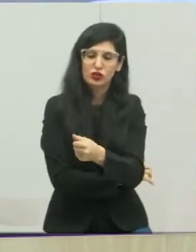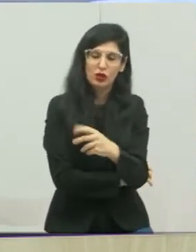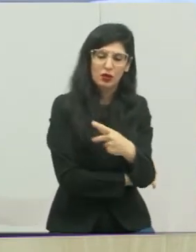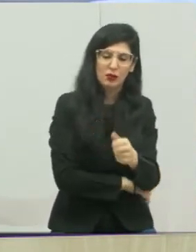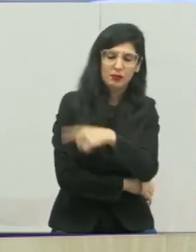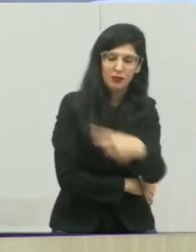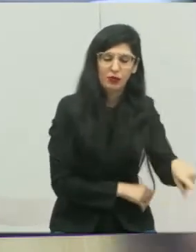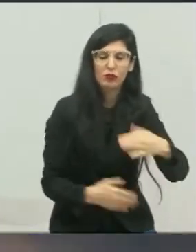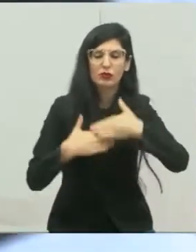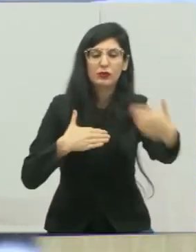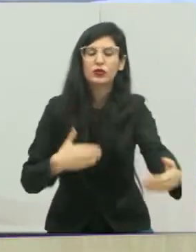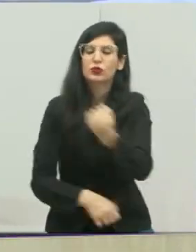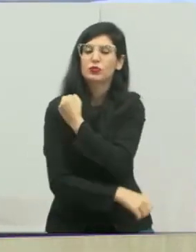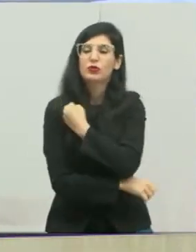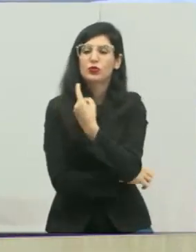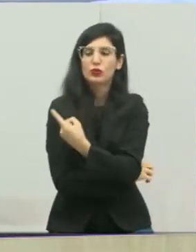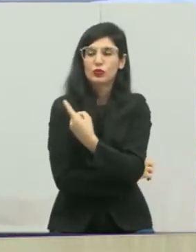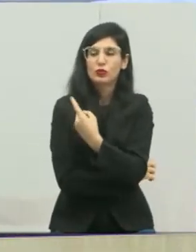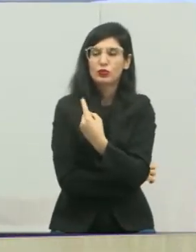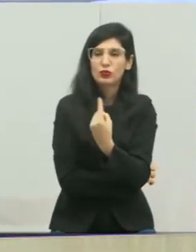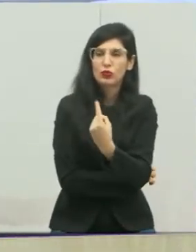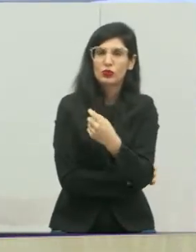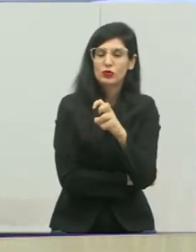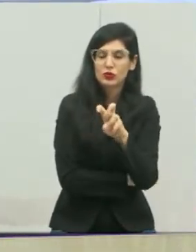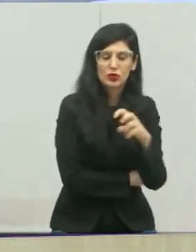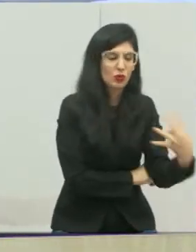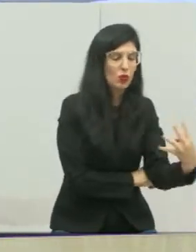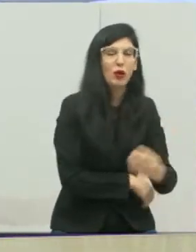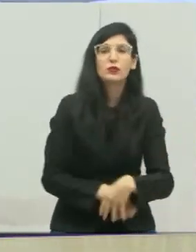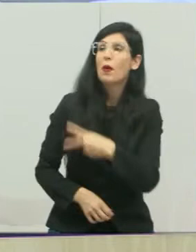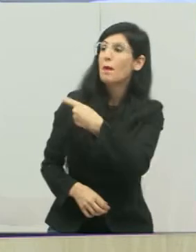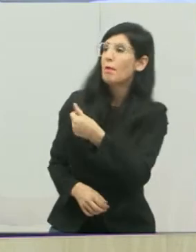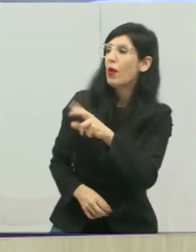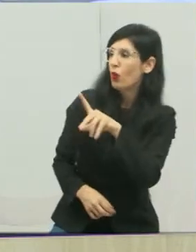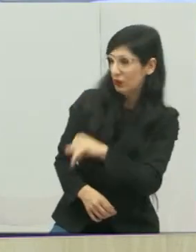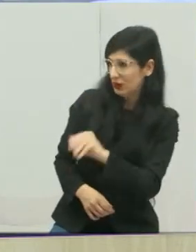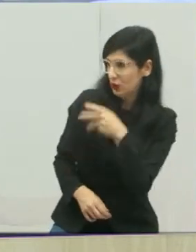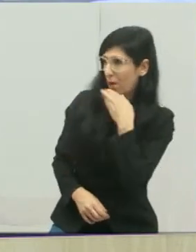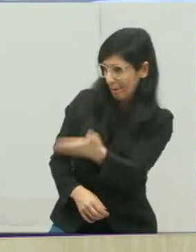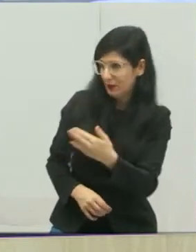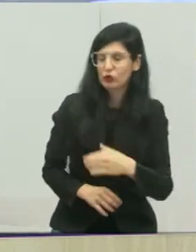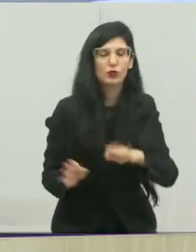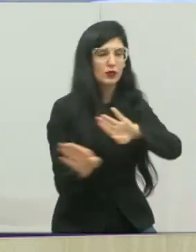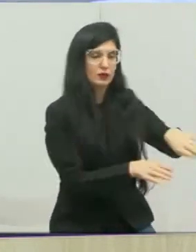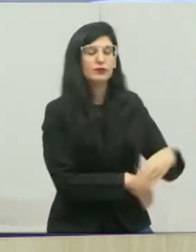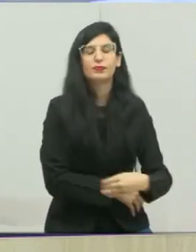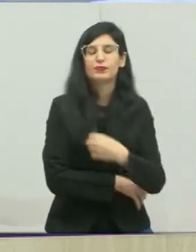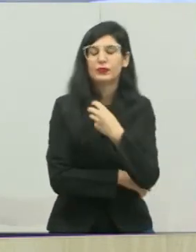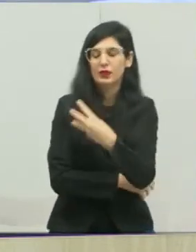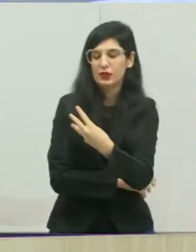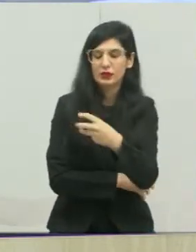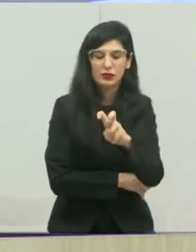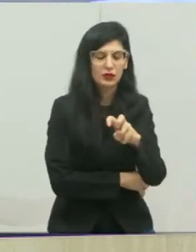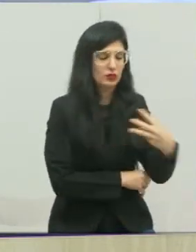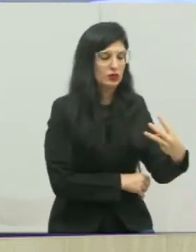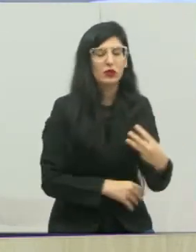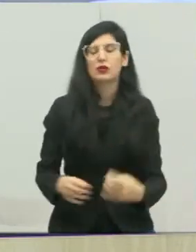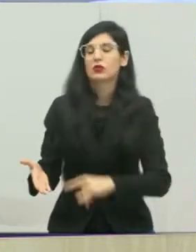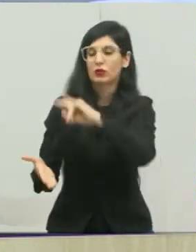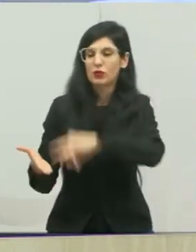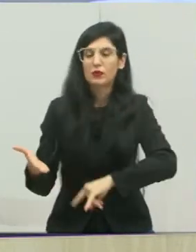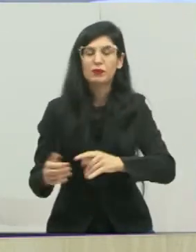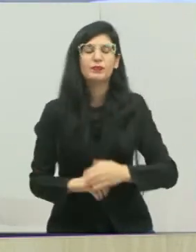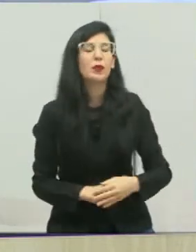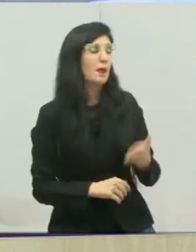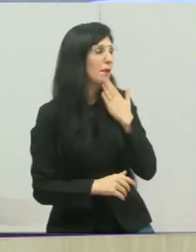bairro Jamique, em Jacareí. Autoria: vereador Paulinho do Esporte. Requerimento número 353. Requeremos ao excelentíssimo senhor